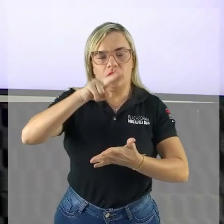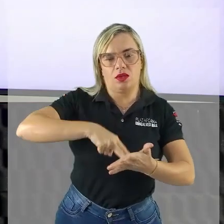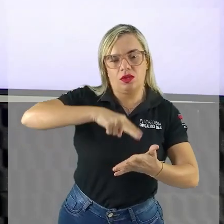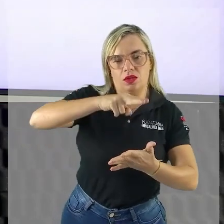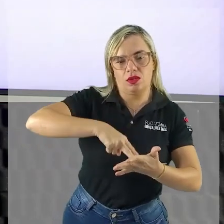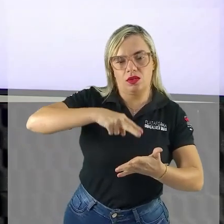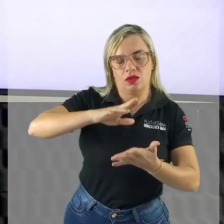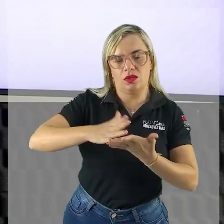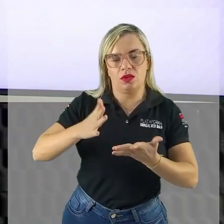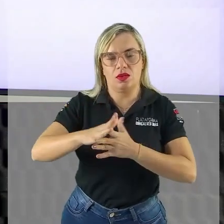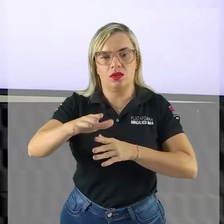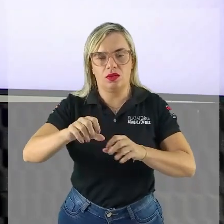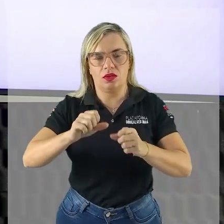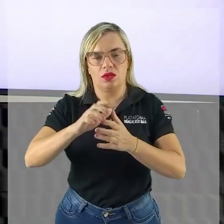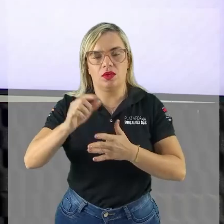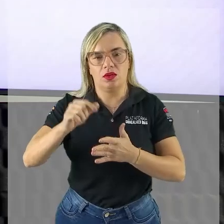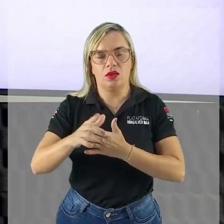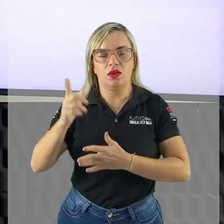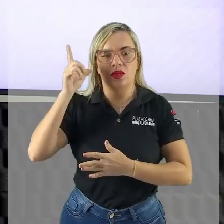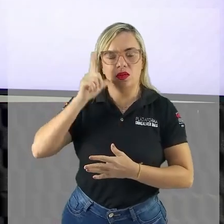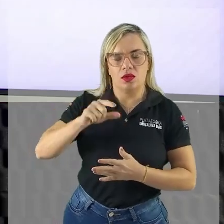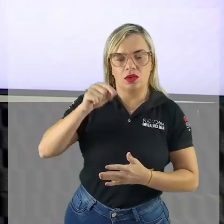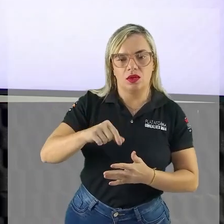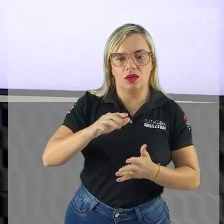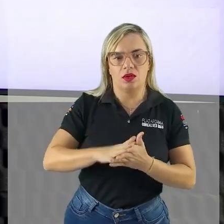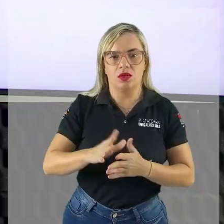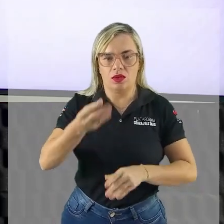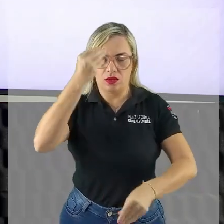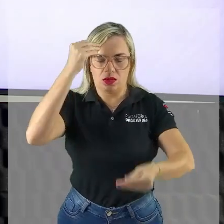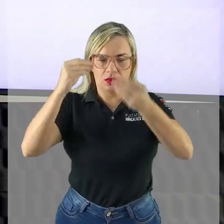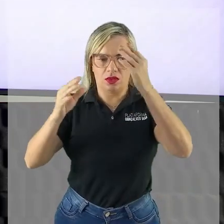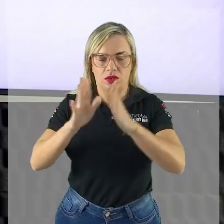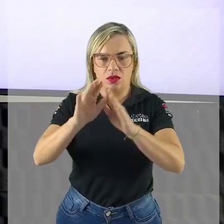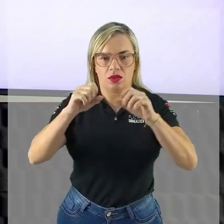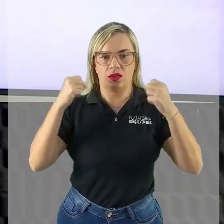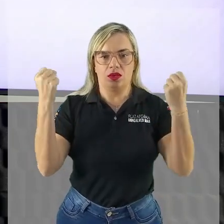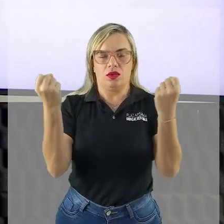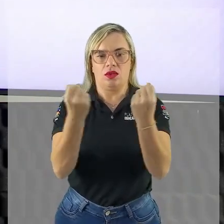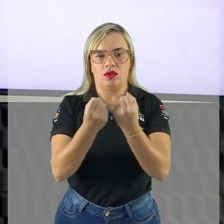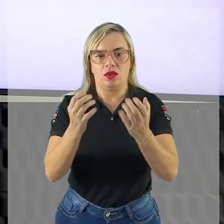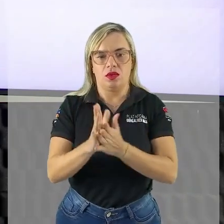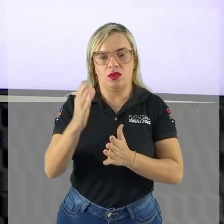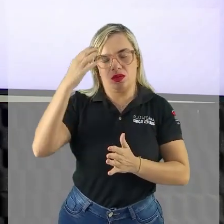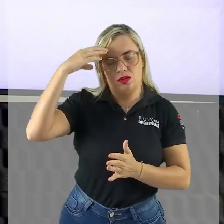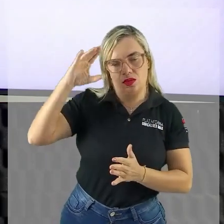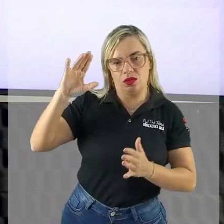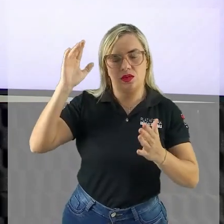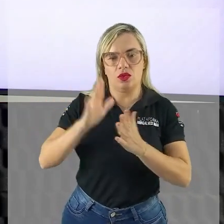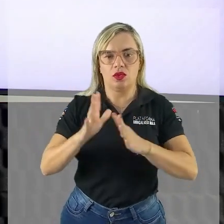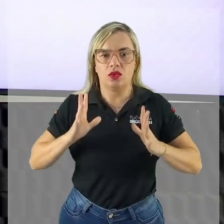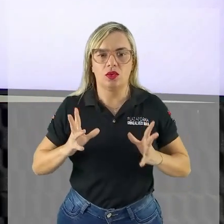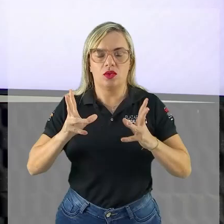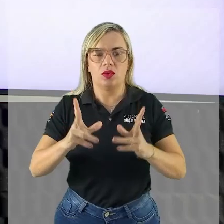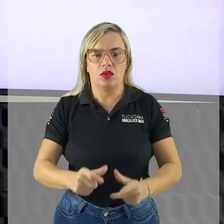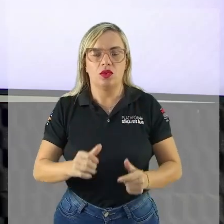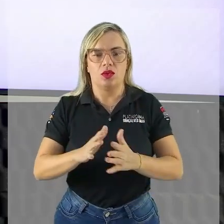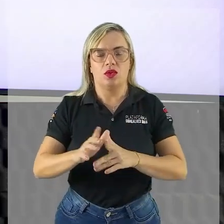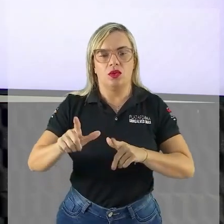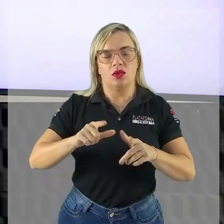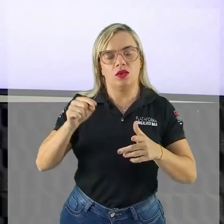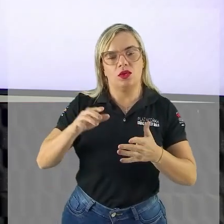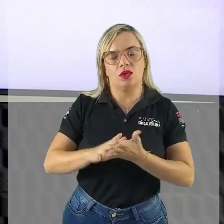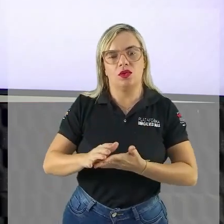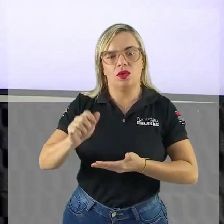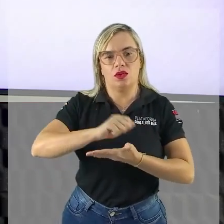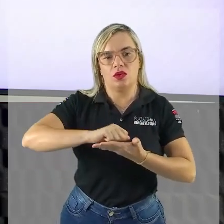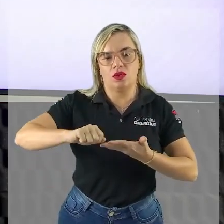te garante repertório sociocultural, para começar. Porque todos esses trabalhos precisam de vários